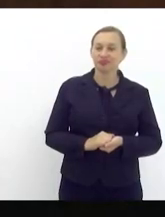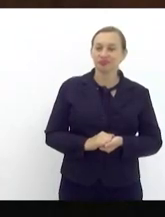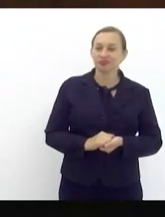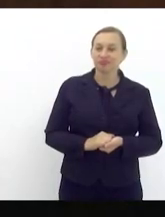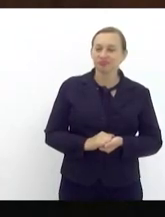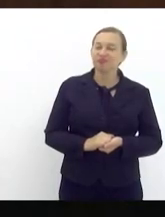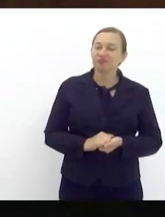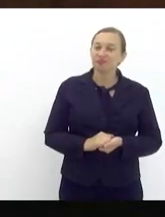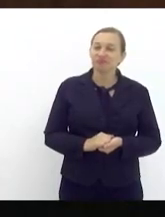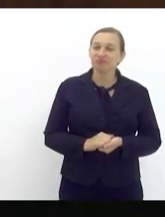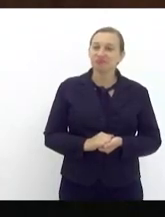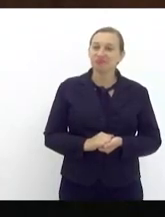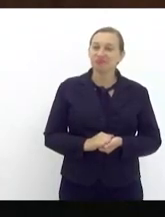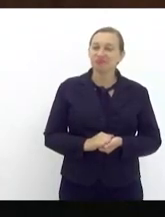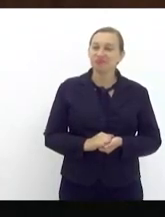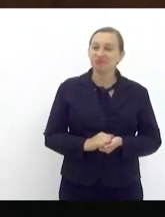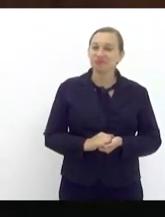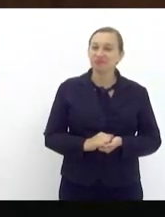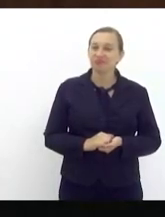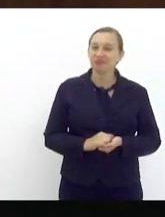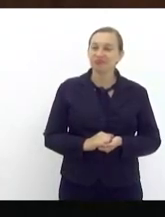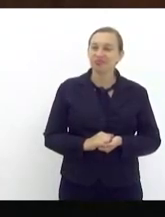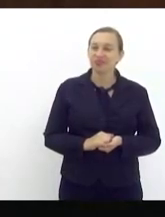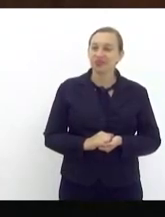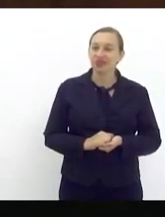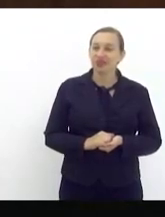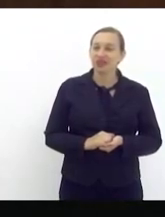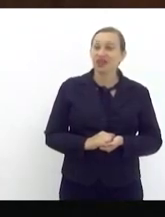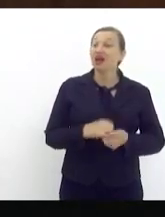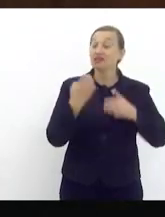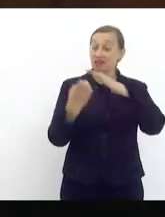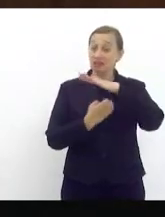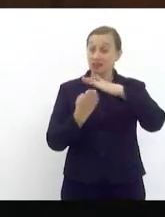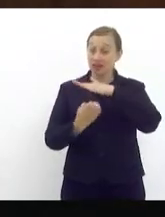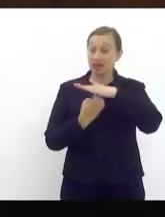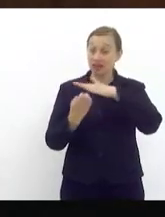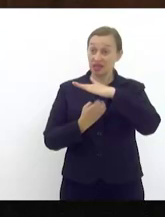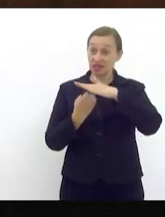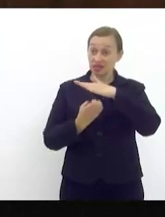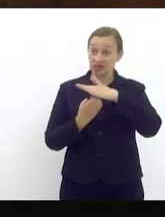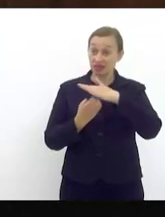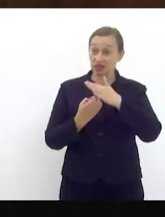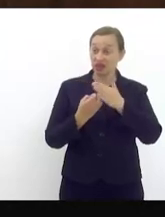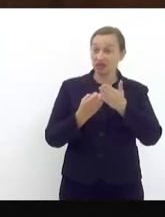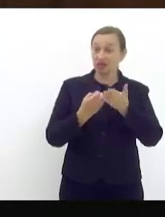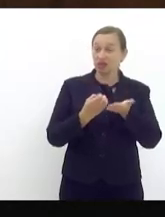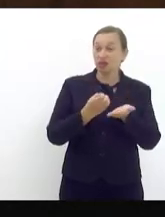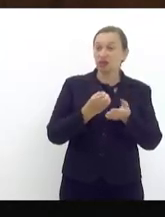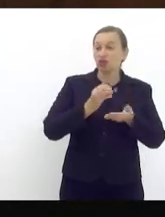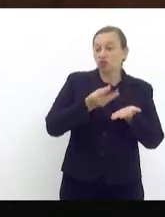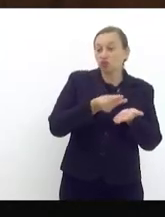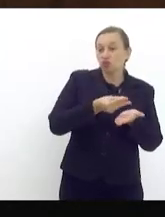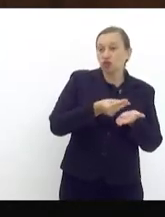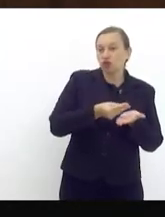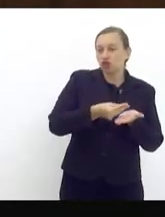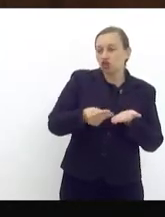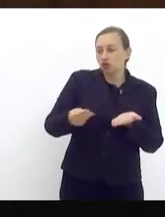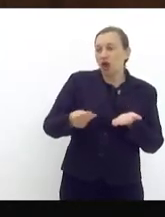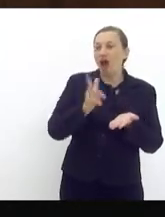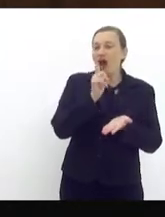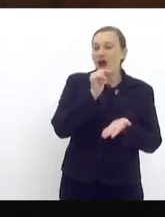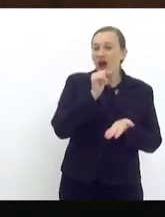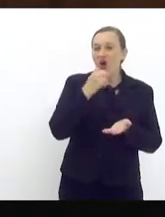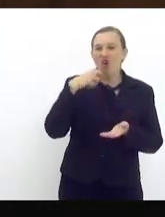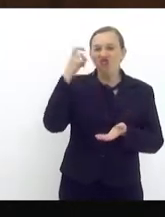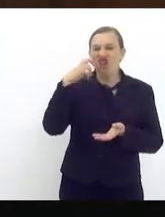Diga-se de passagem, as agências que estão distribuindo a água está uma vergonha, e isso é